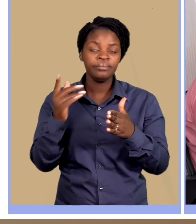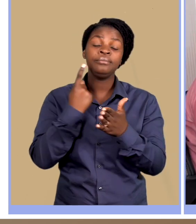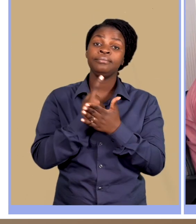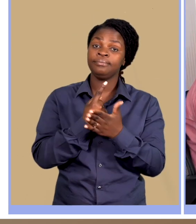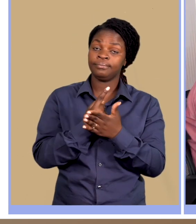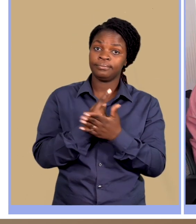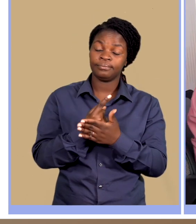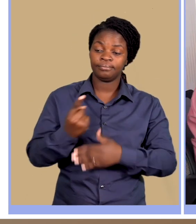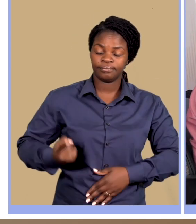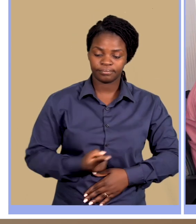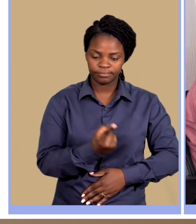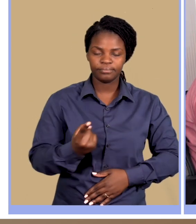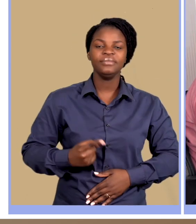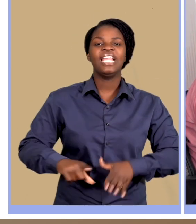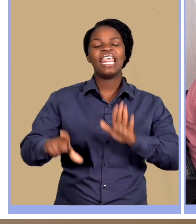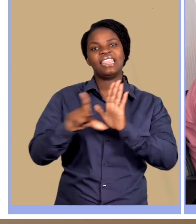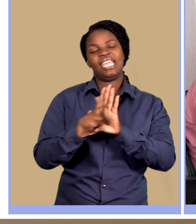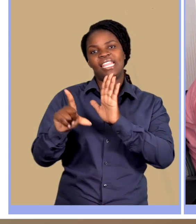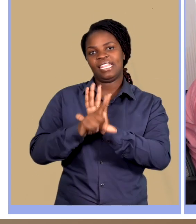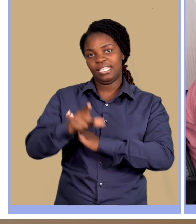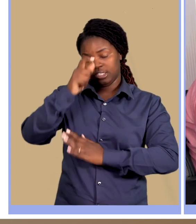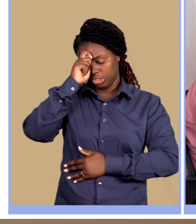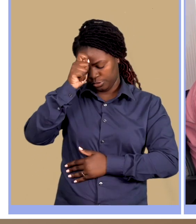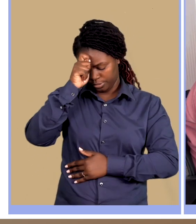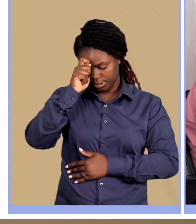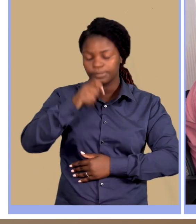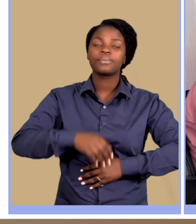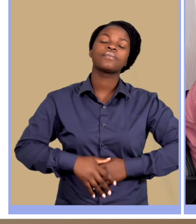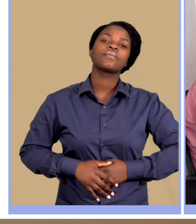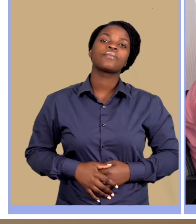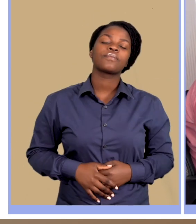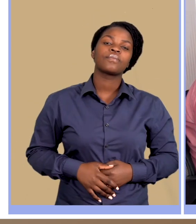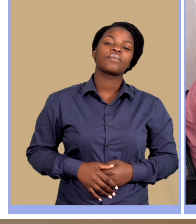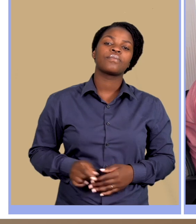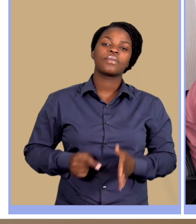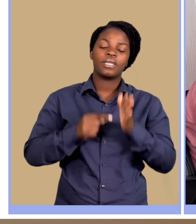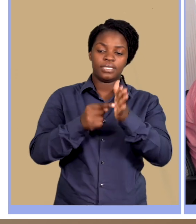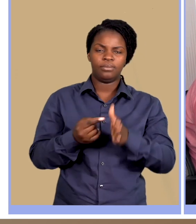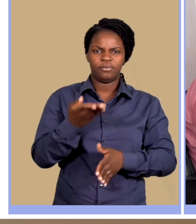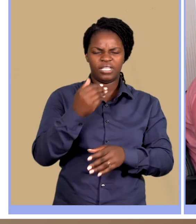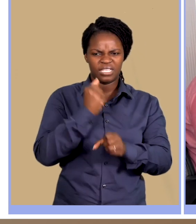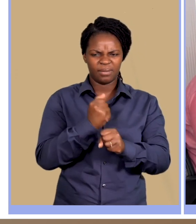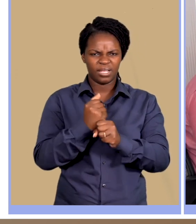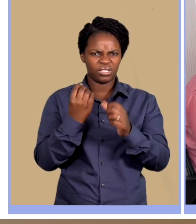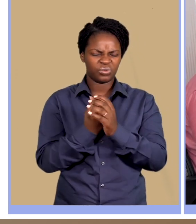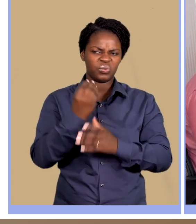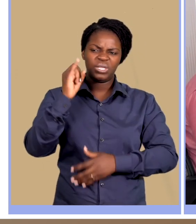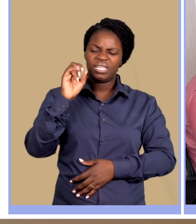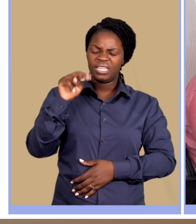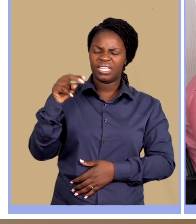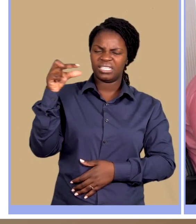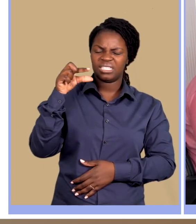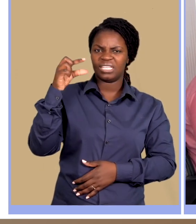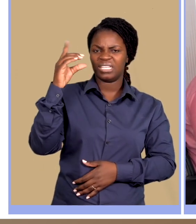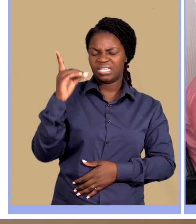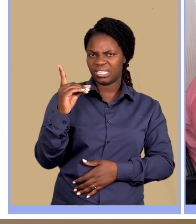normativo. Mas, por exemplo, tem trabalhado com essas instituições, falamos do INGD e outras que se interessam por